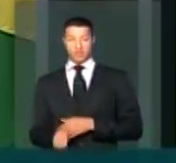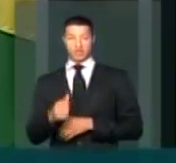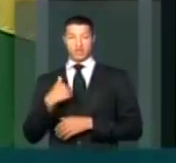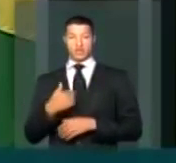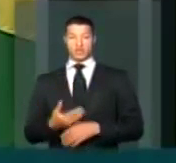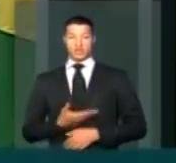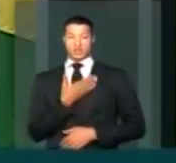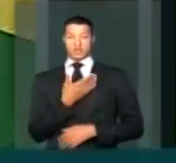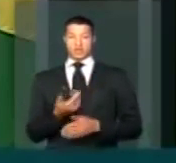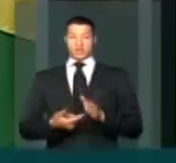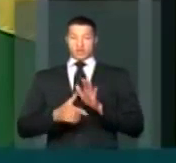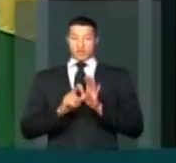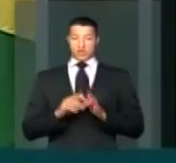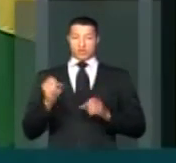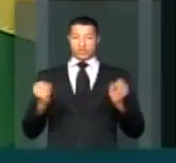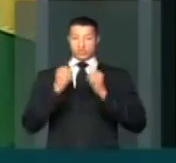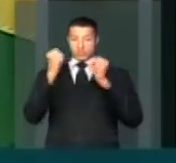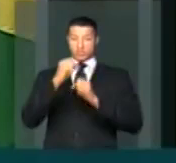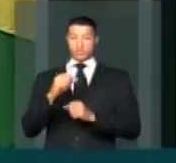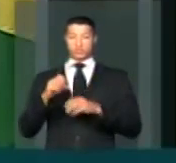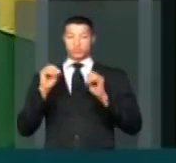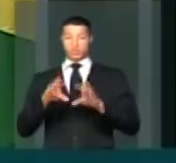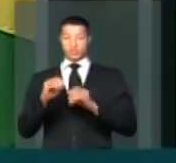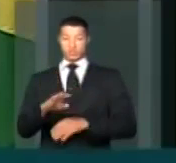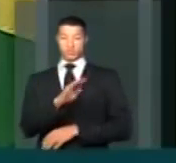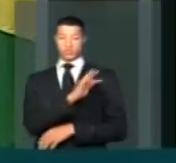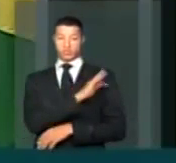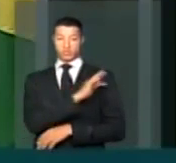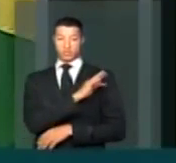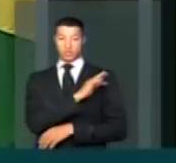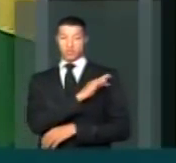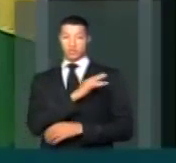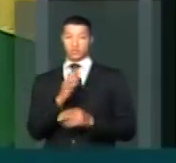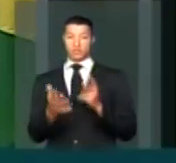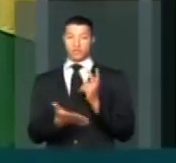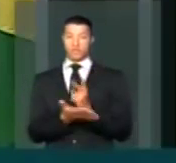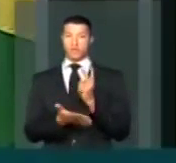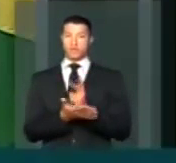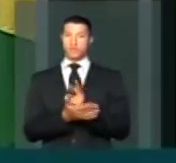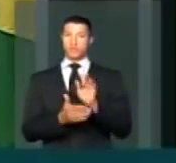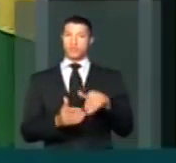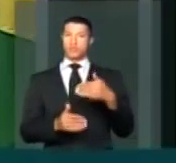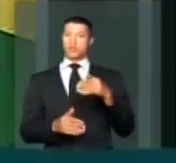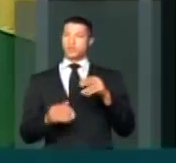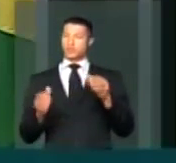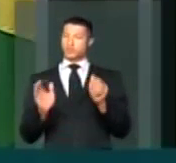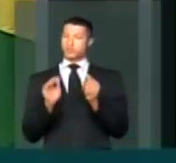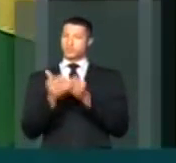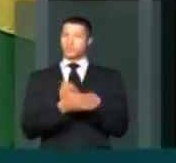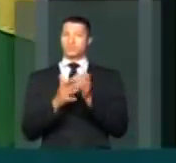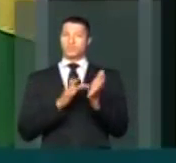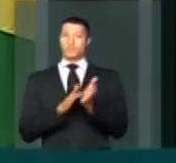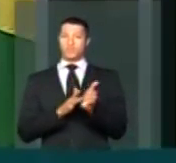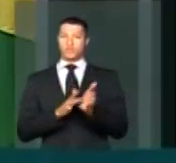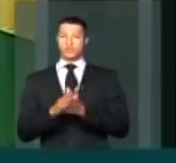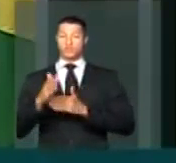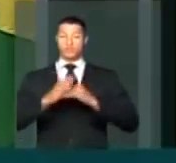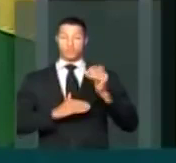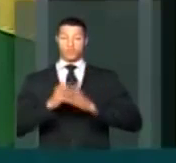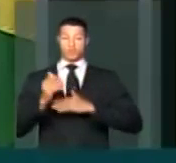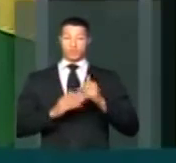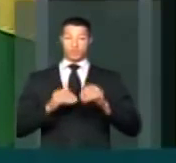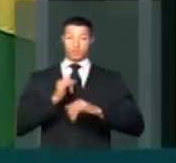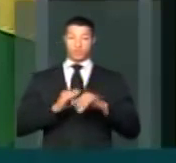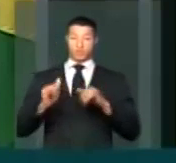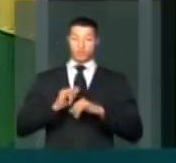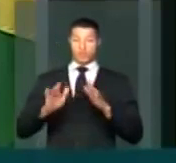governo como retumbante sucesso, o ensino técnico, mesmo quando improvisa a acoplagem de qualificação profissional e